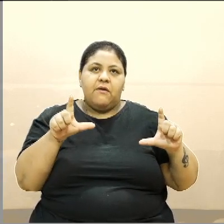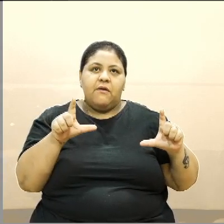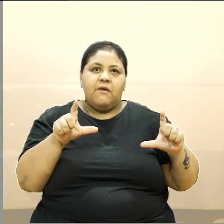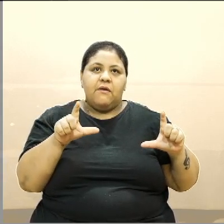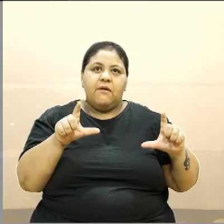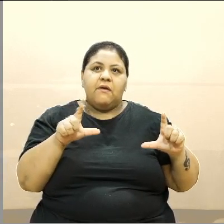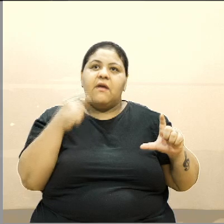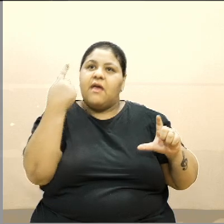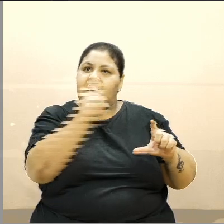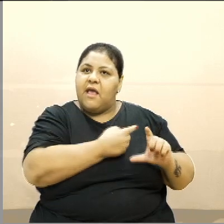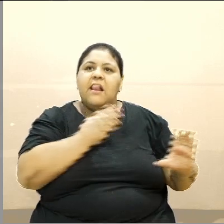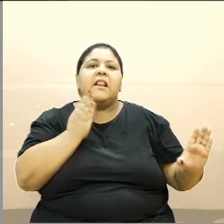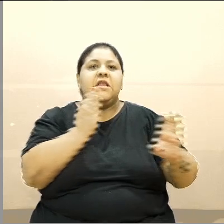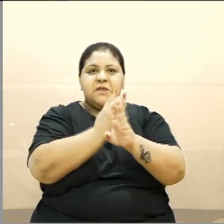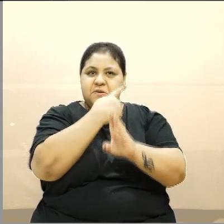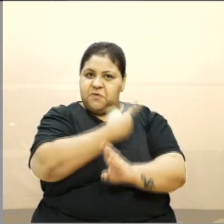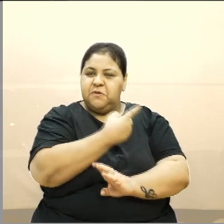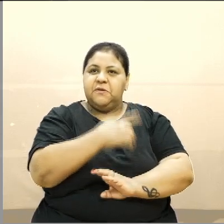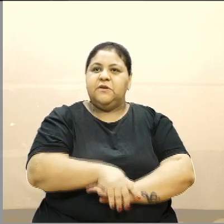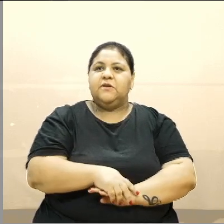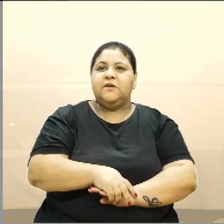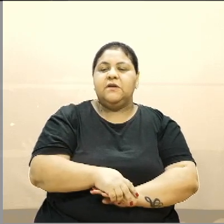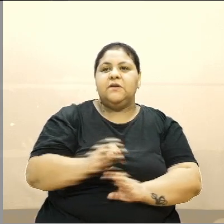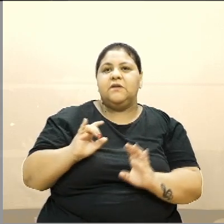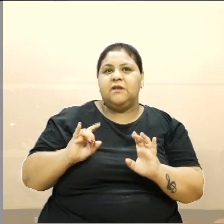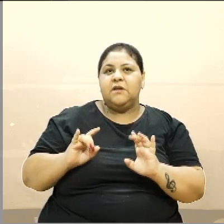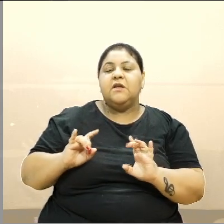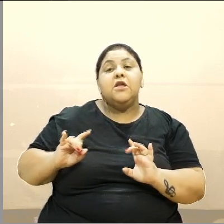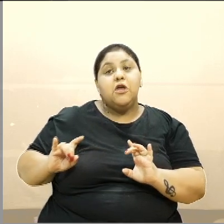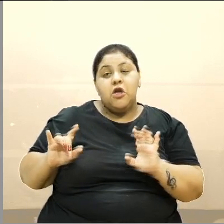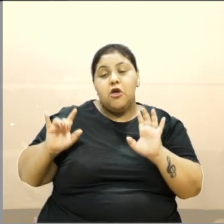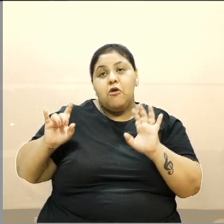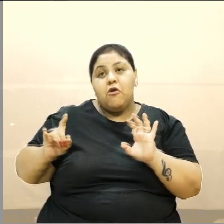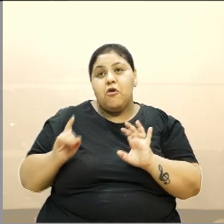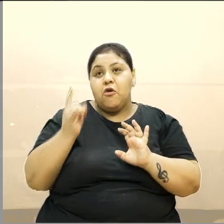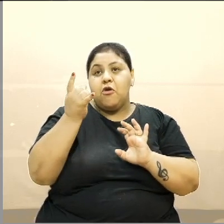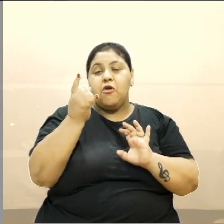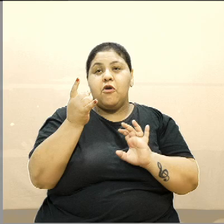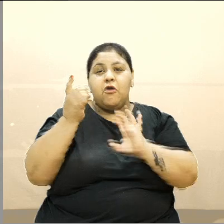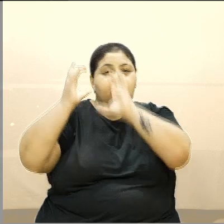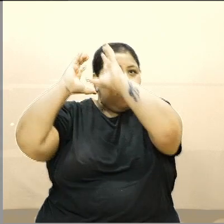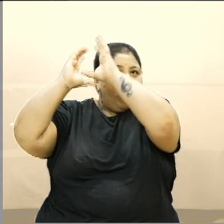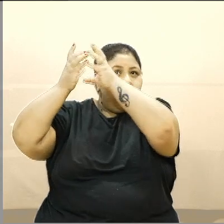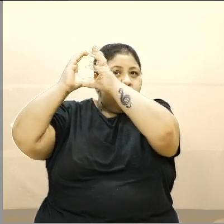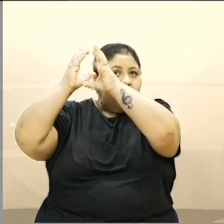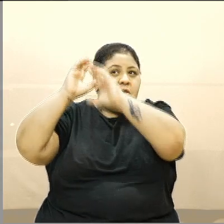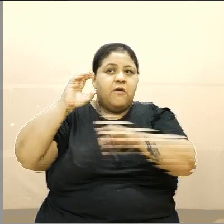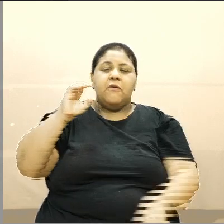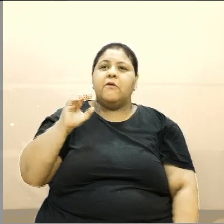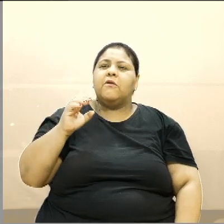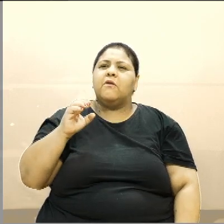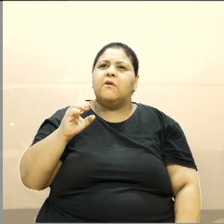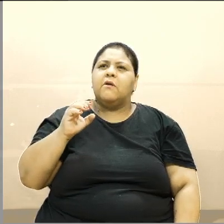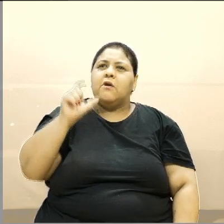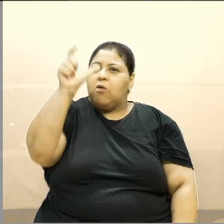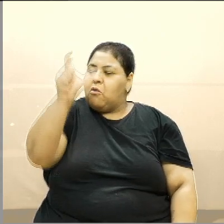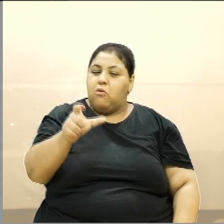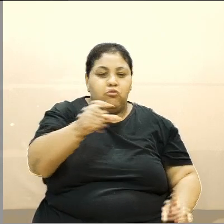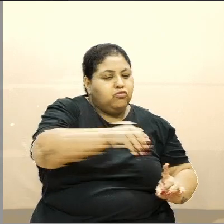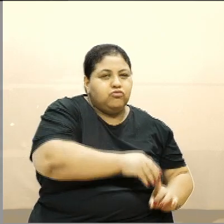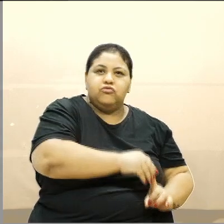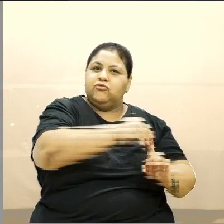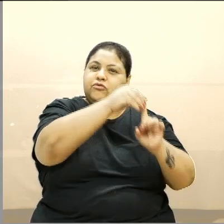graças ao Carlos de Paz Araújo. E, por último, mas não menos importante, o neurocientista Miguel Nicoleles, que é um dos